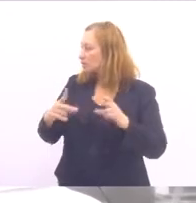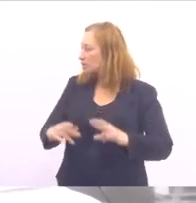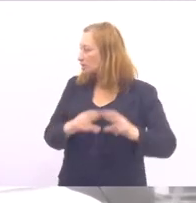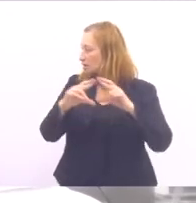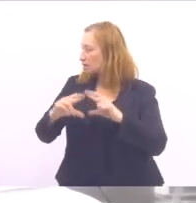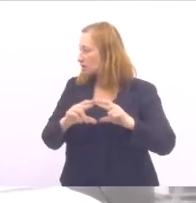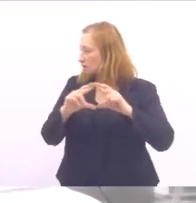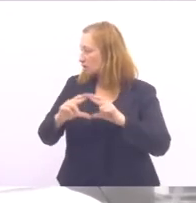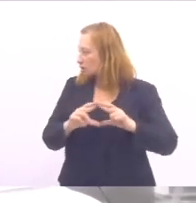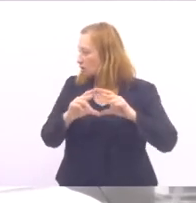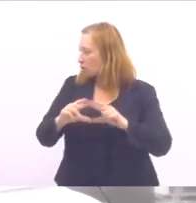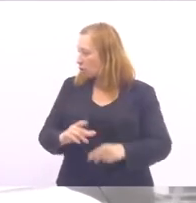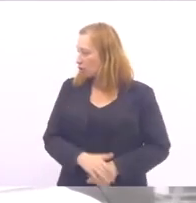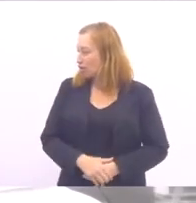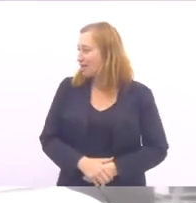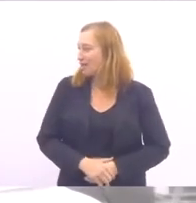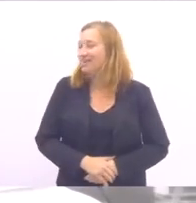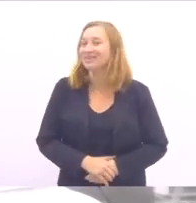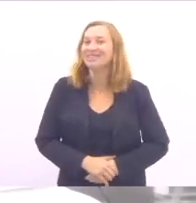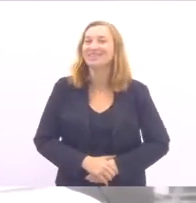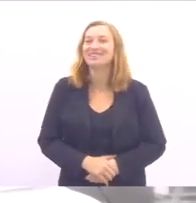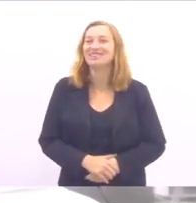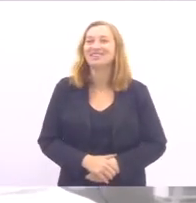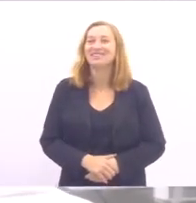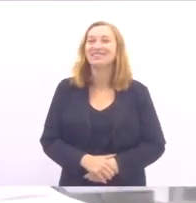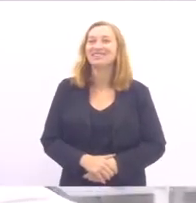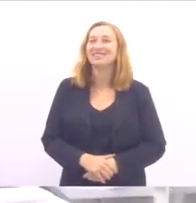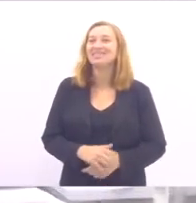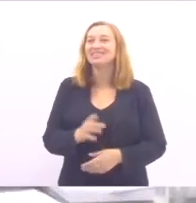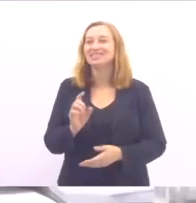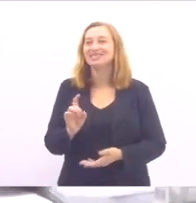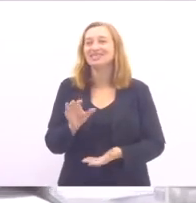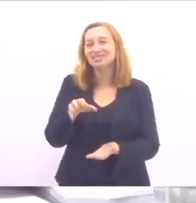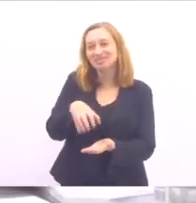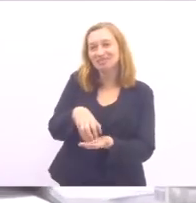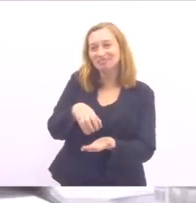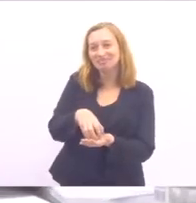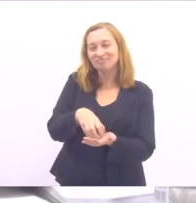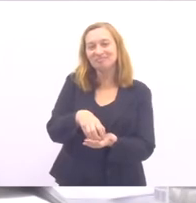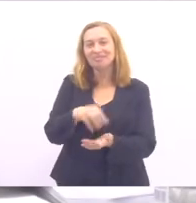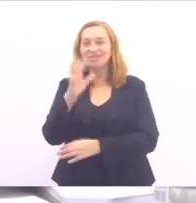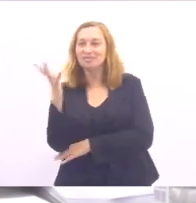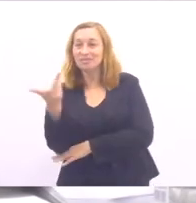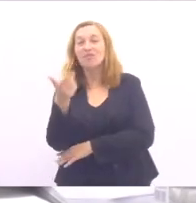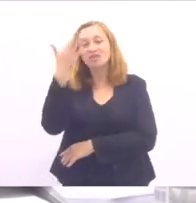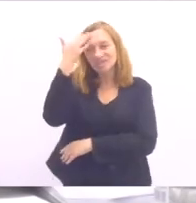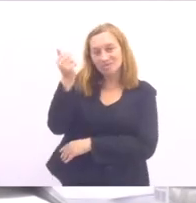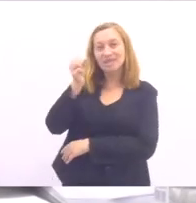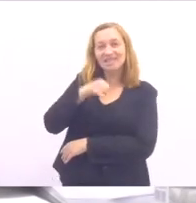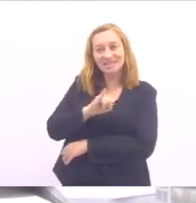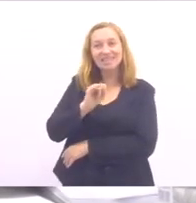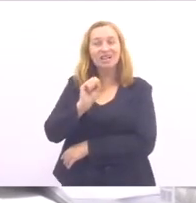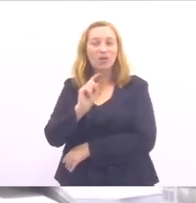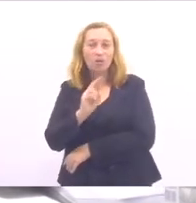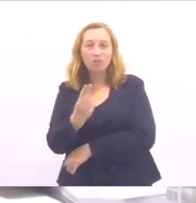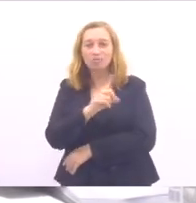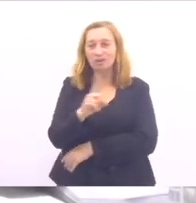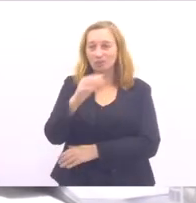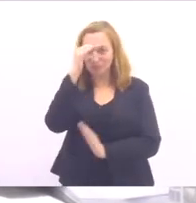um pedacinho pequenininho, mas vai aumentando e pelo menos os órgãos ambientais vão saber se estão ou não estão